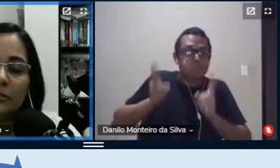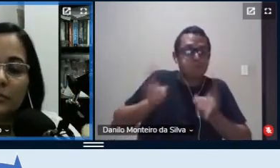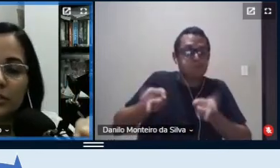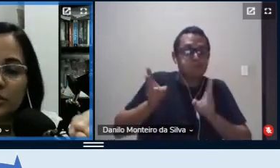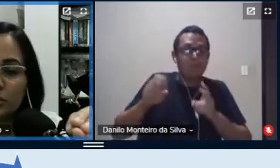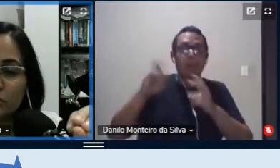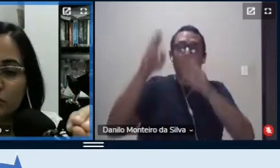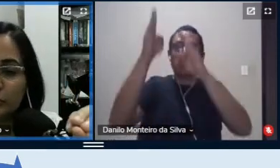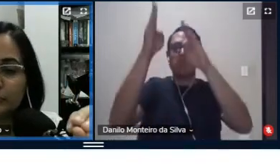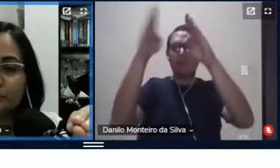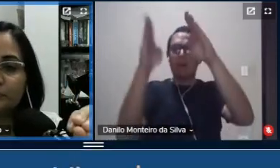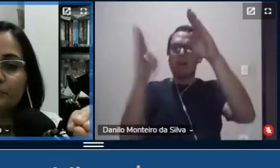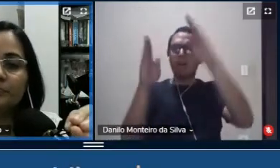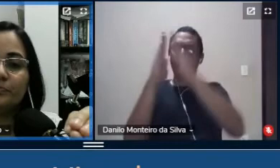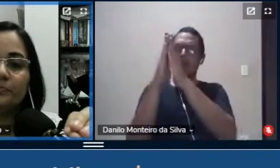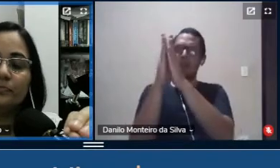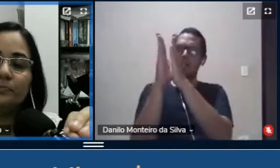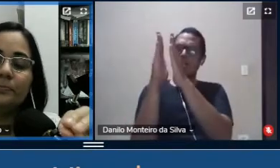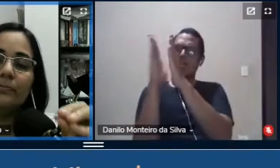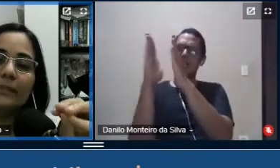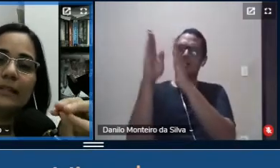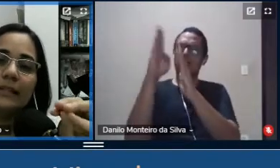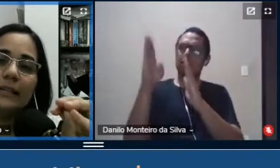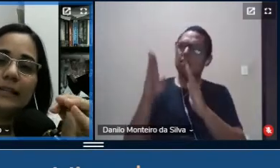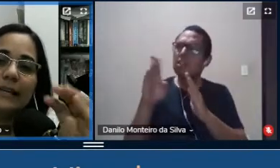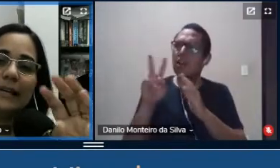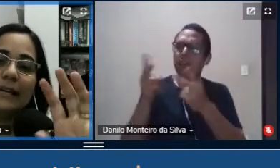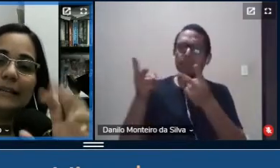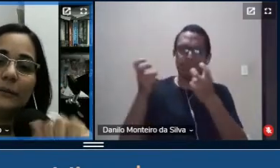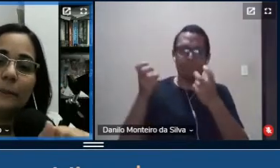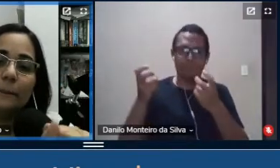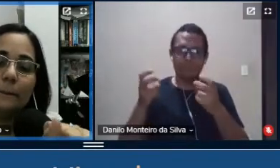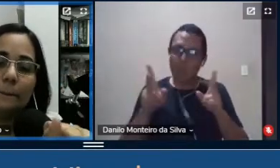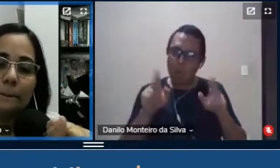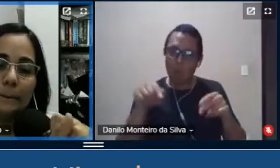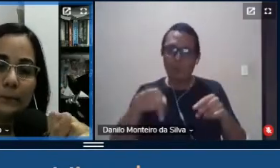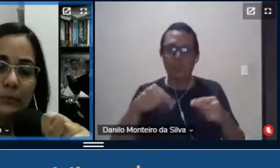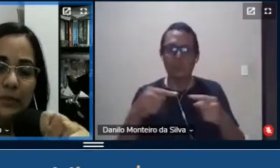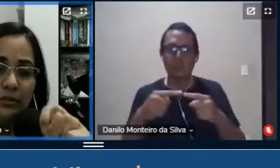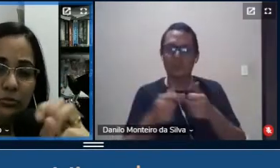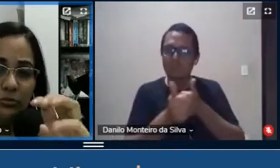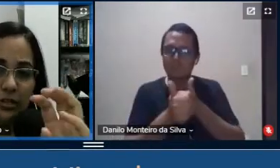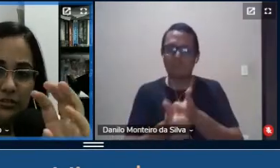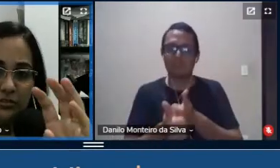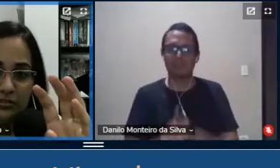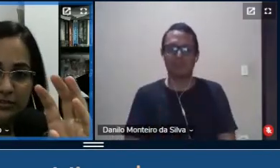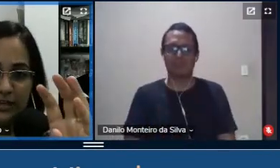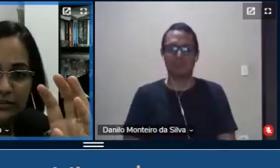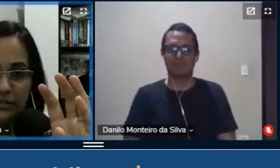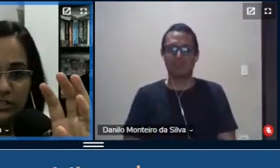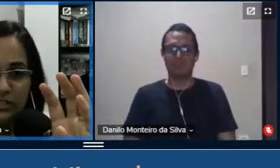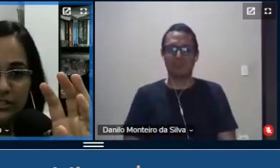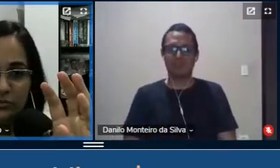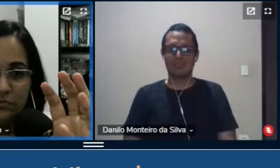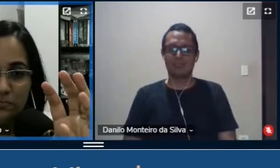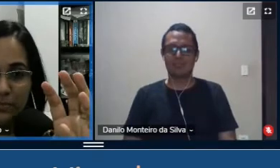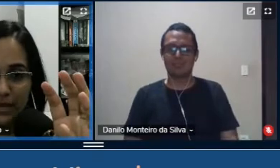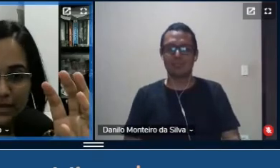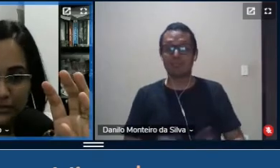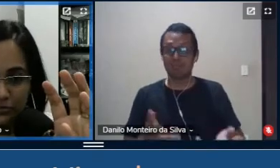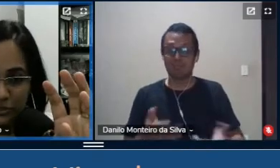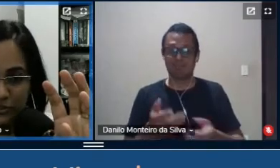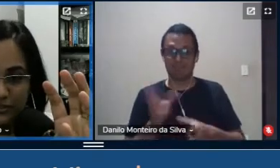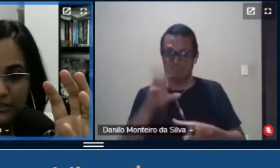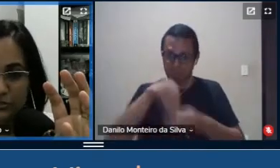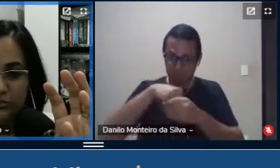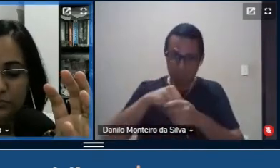manutenção preditiva. Então, Dentro dos nossos ensaios, a gente tem os